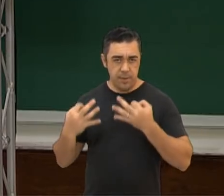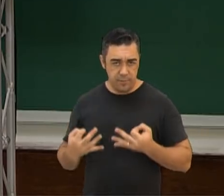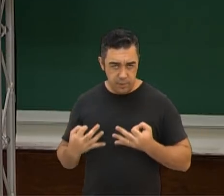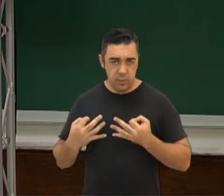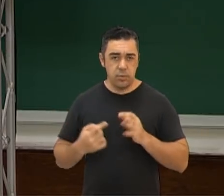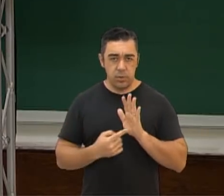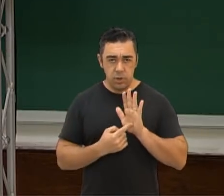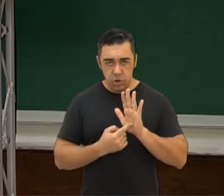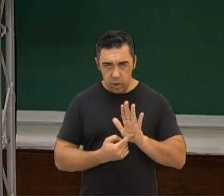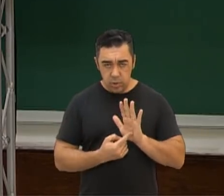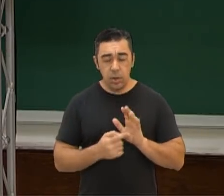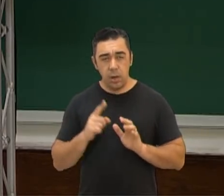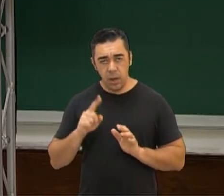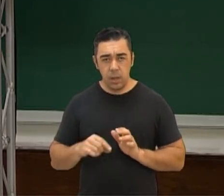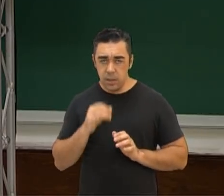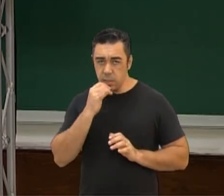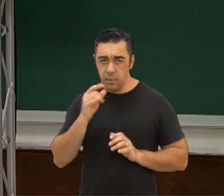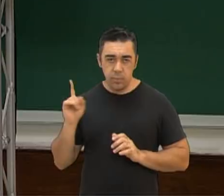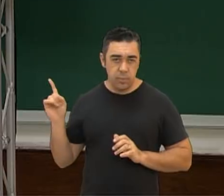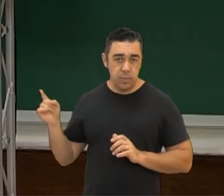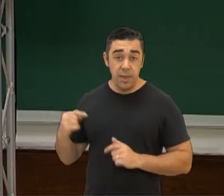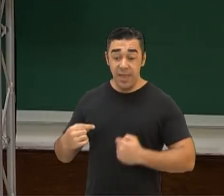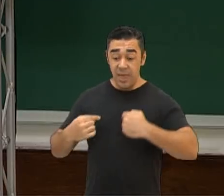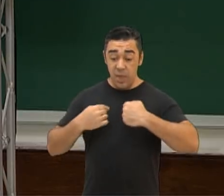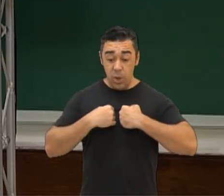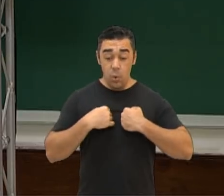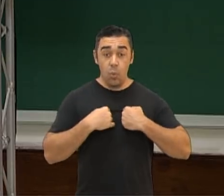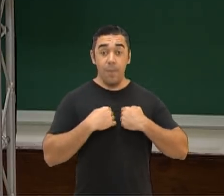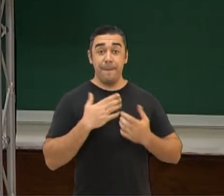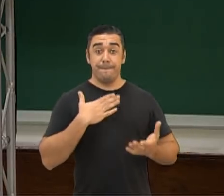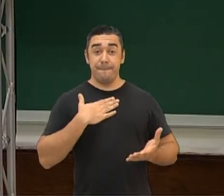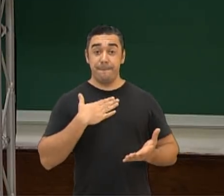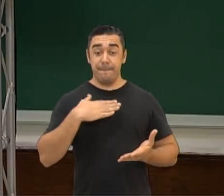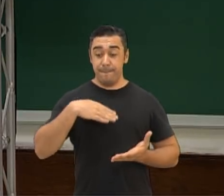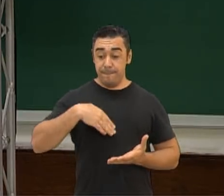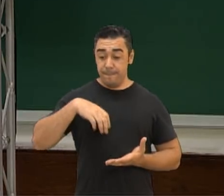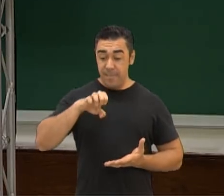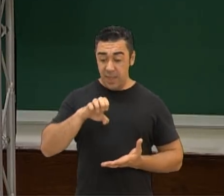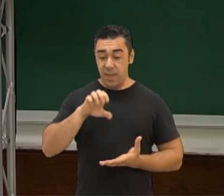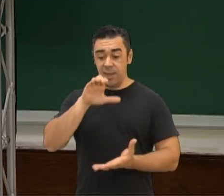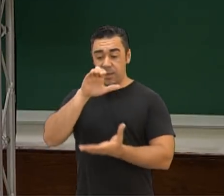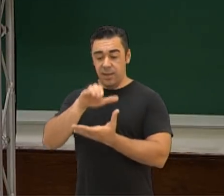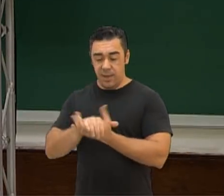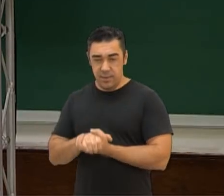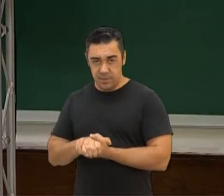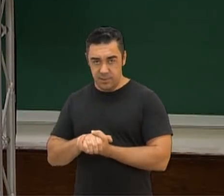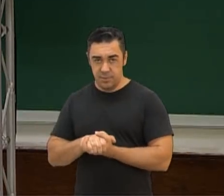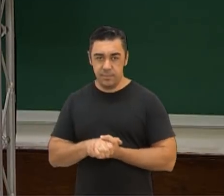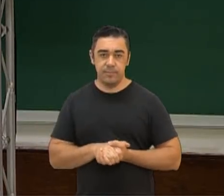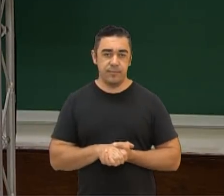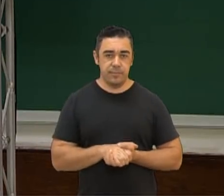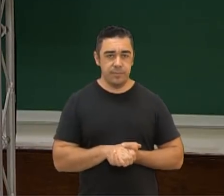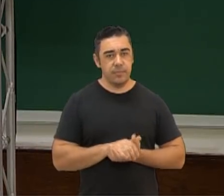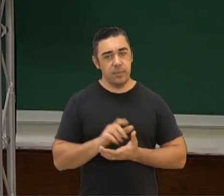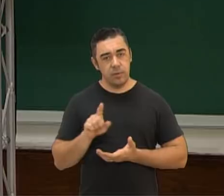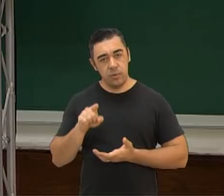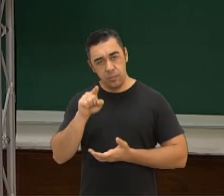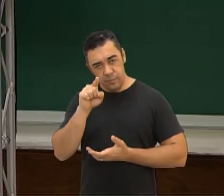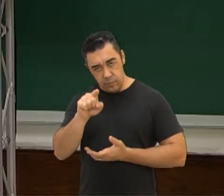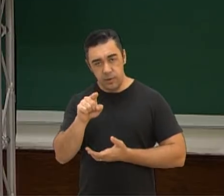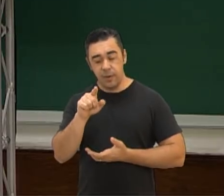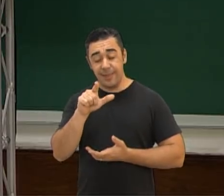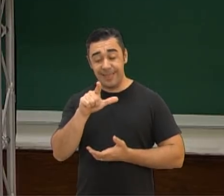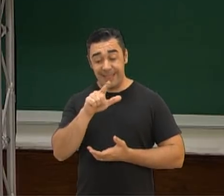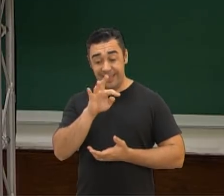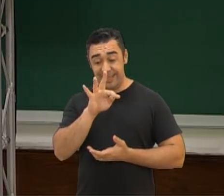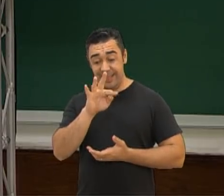modo indicativo, a gente teria ali, eu me casei, né? Correspondente a eu, me. E aí, na sequência, tu